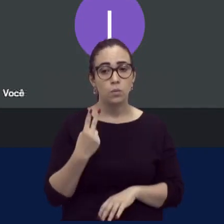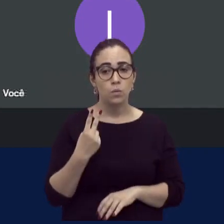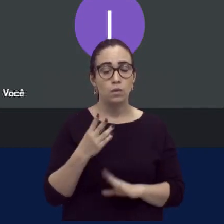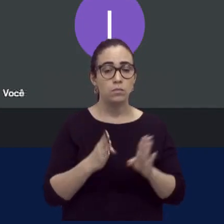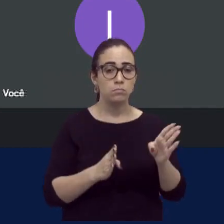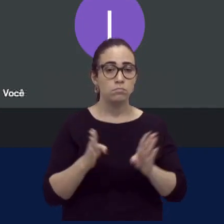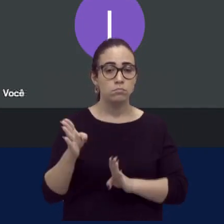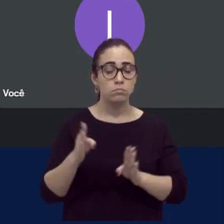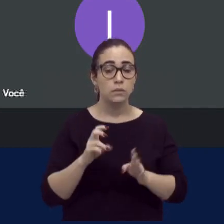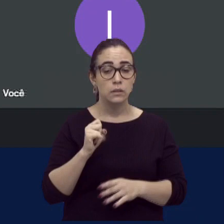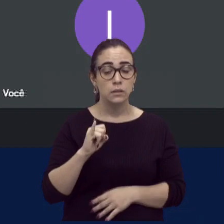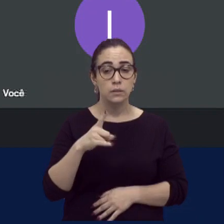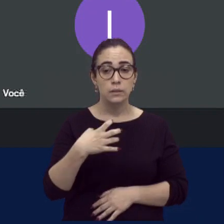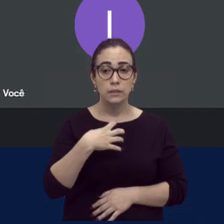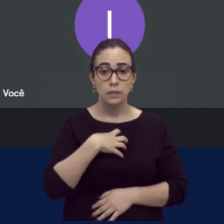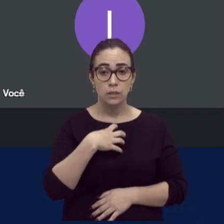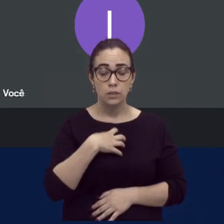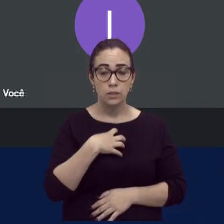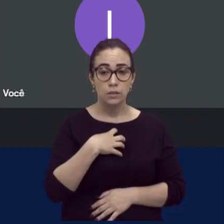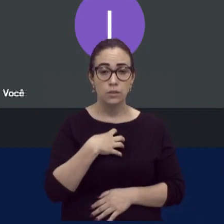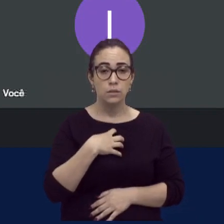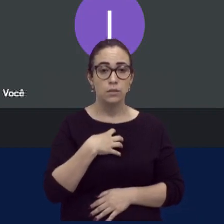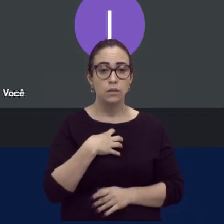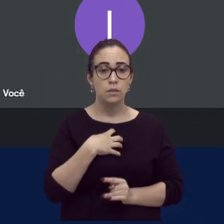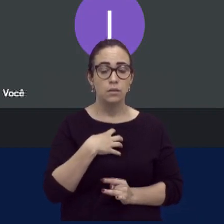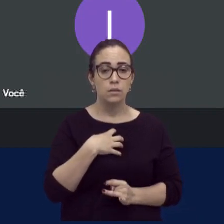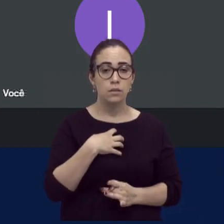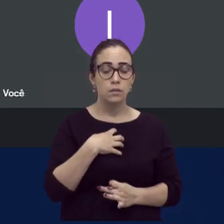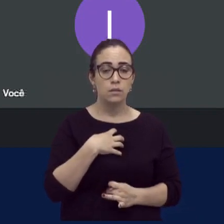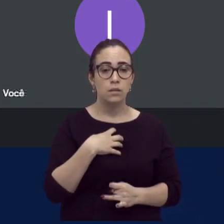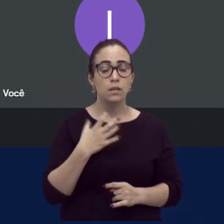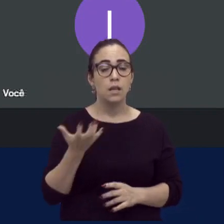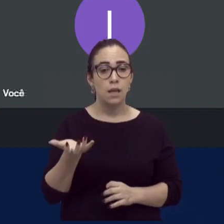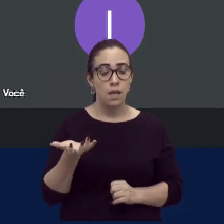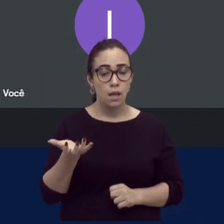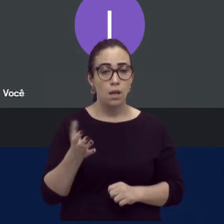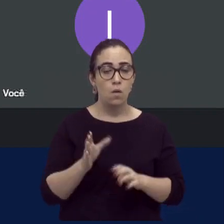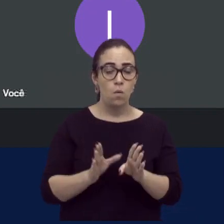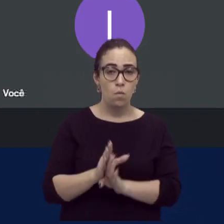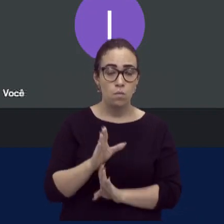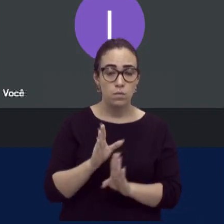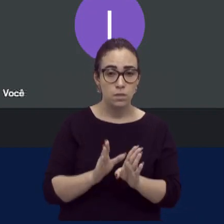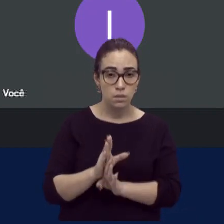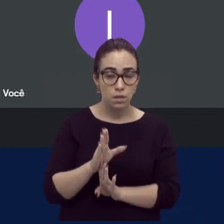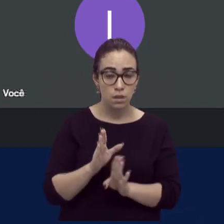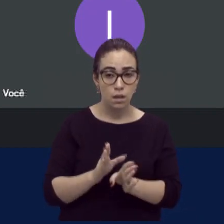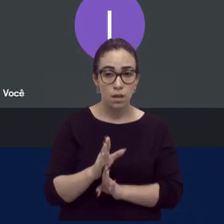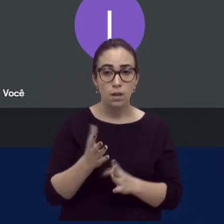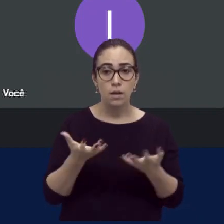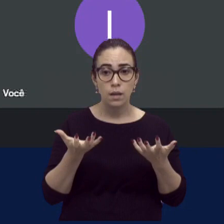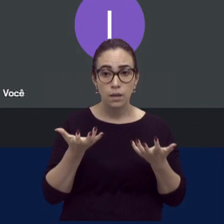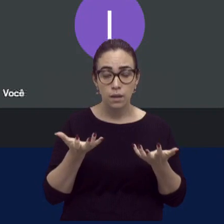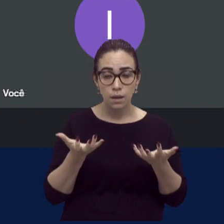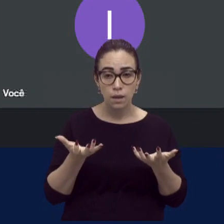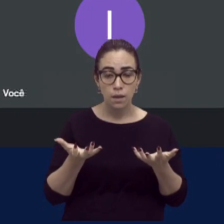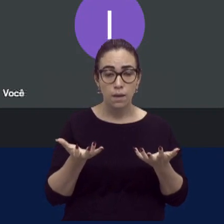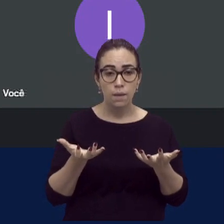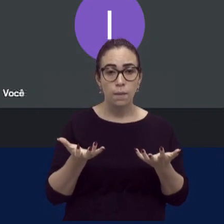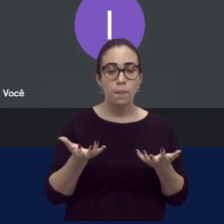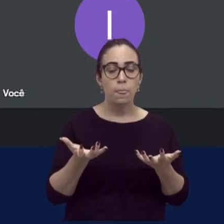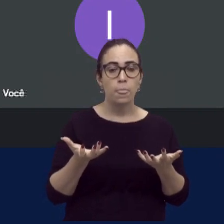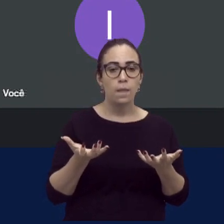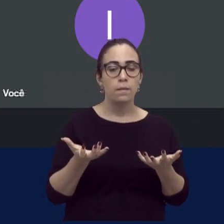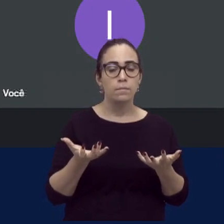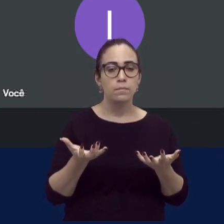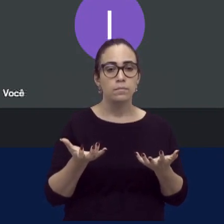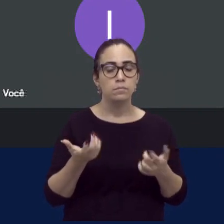se você sentir que ela realmente quer um conselho e você deve ter conhecimento dessa pessoa o suficiente para isso,